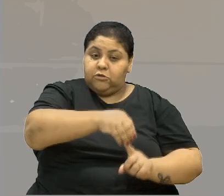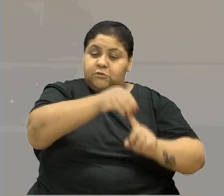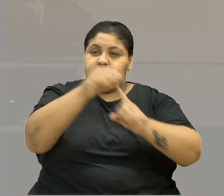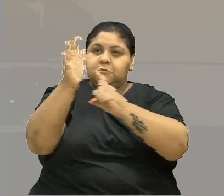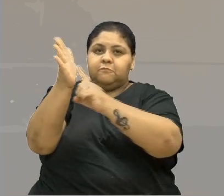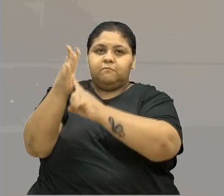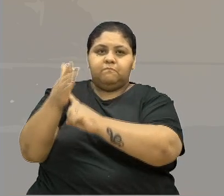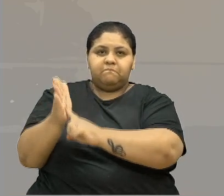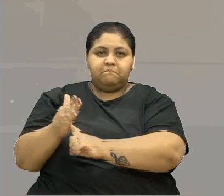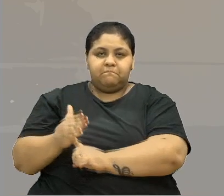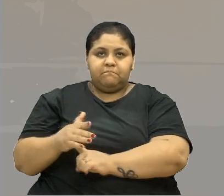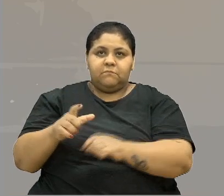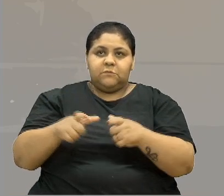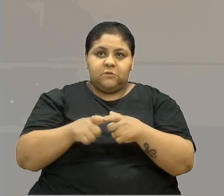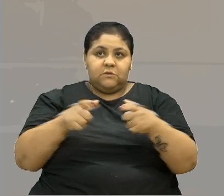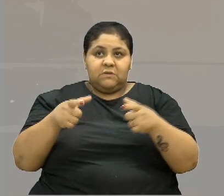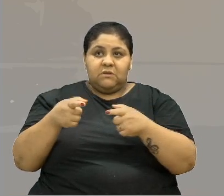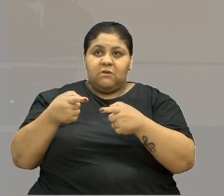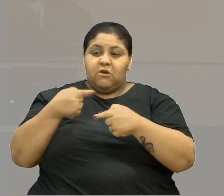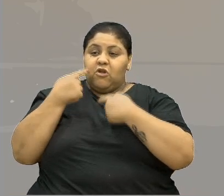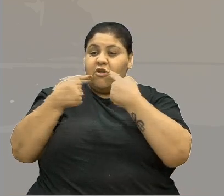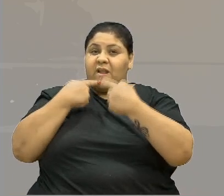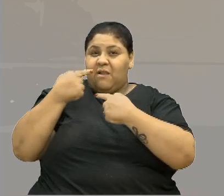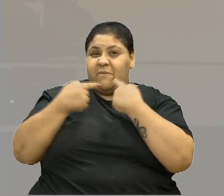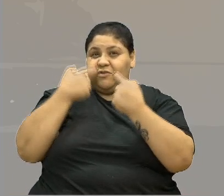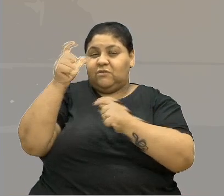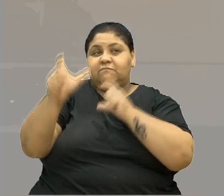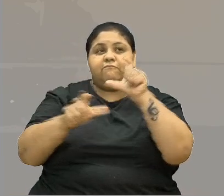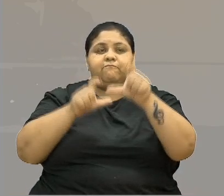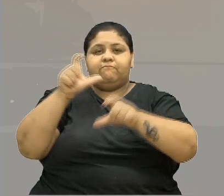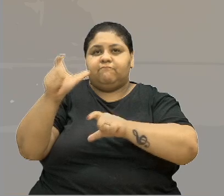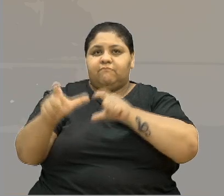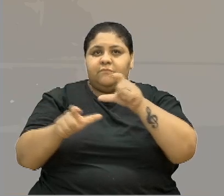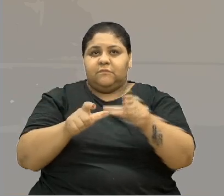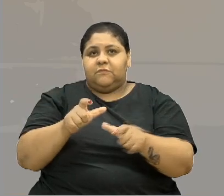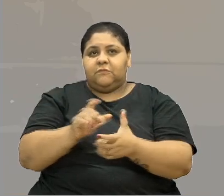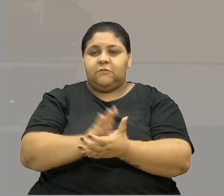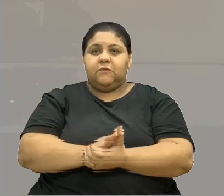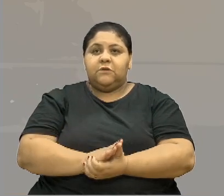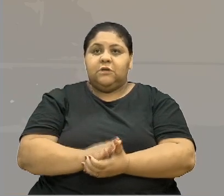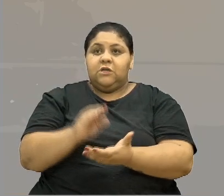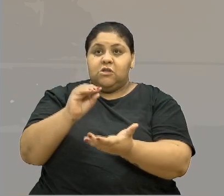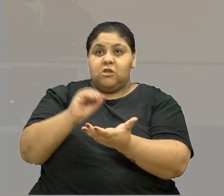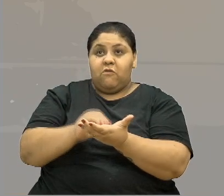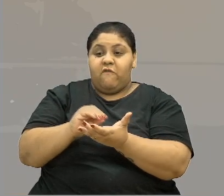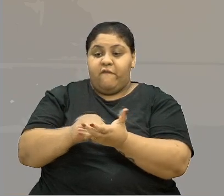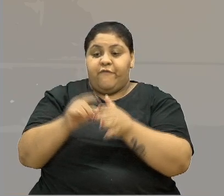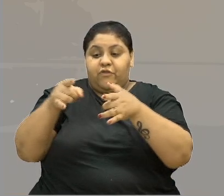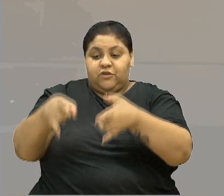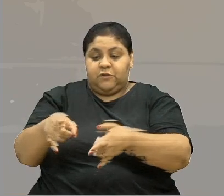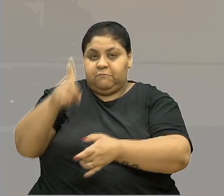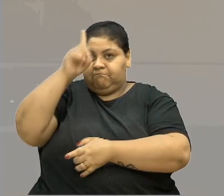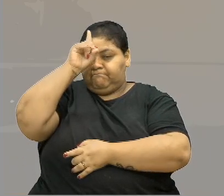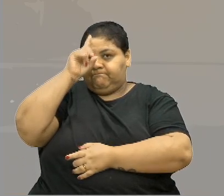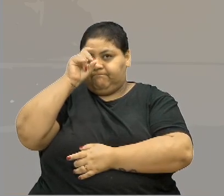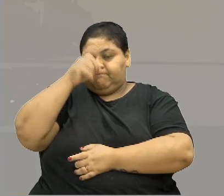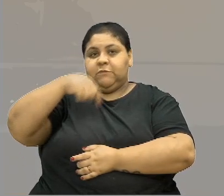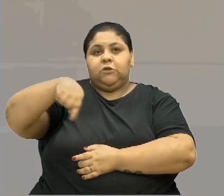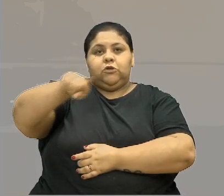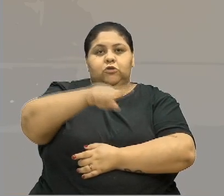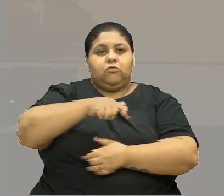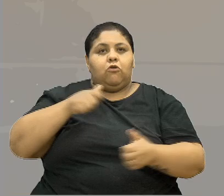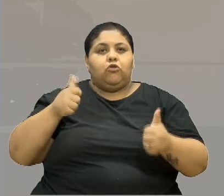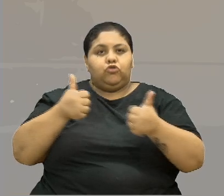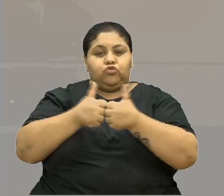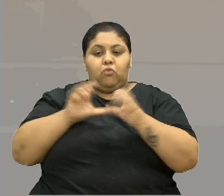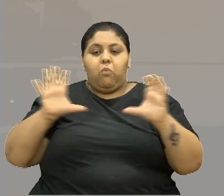bandeiras, as maiores reclamações das pessoas, são os leitos hospitalares. Nós, numa caravana que